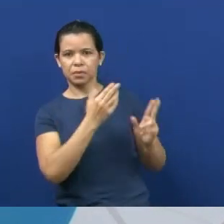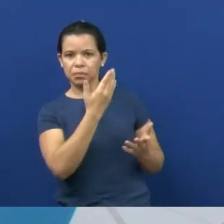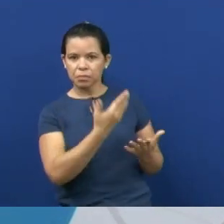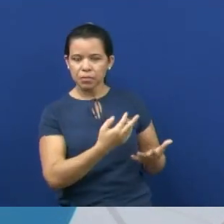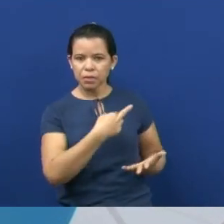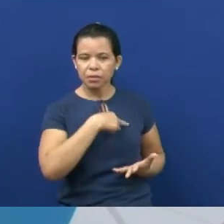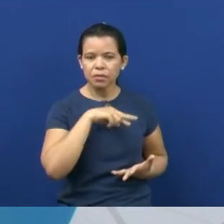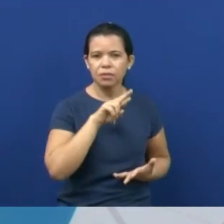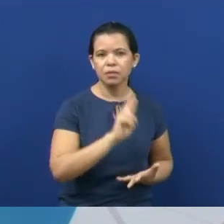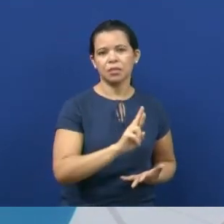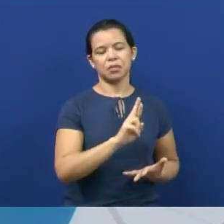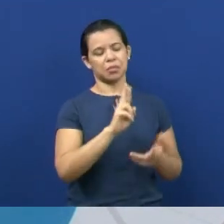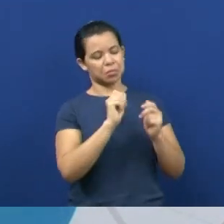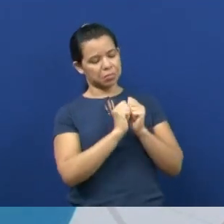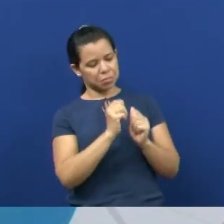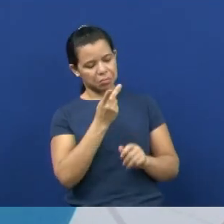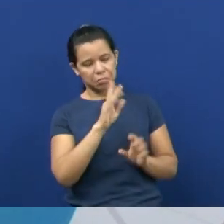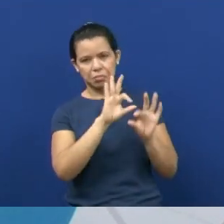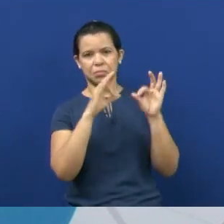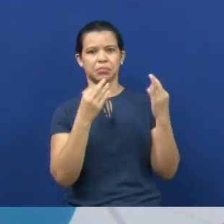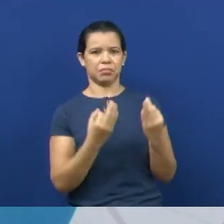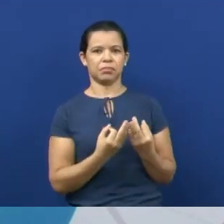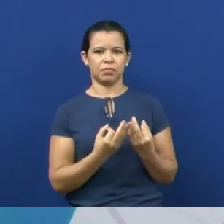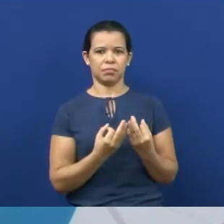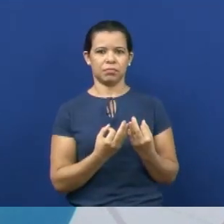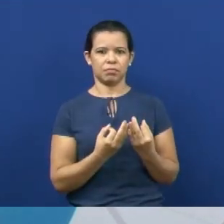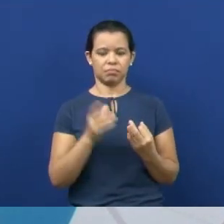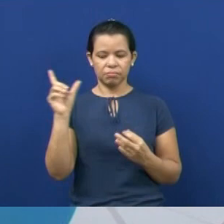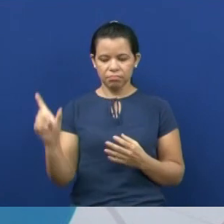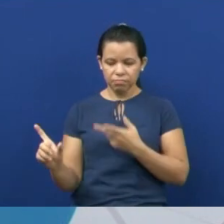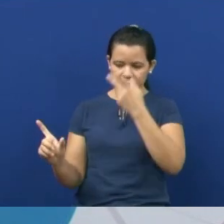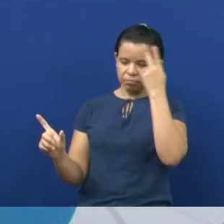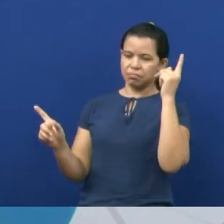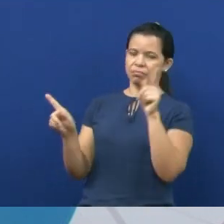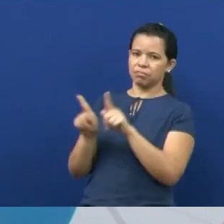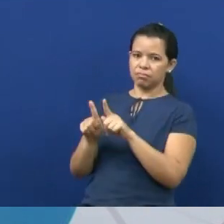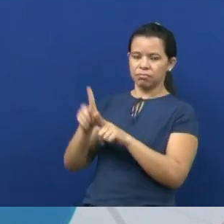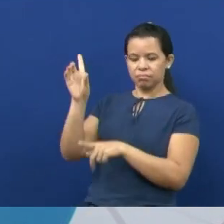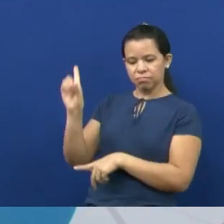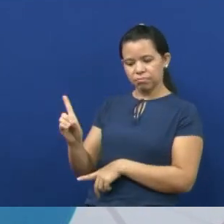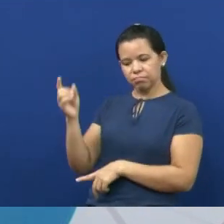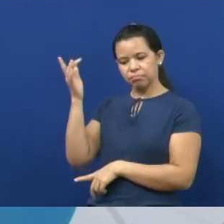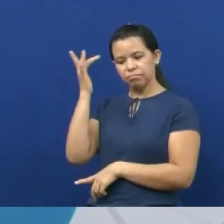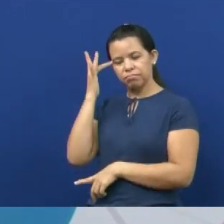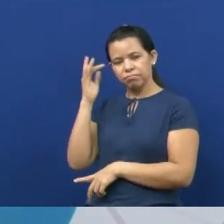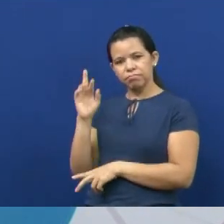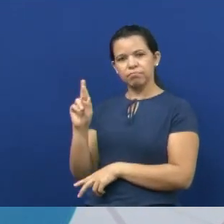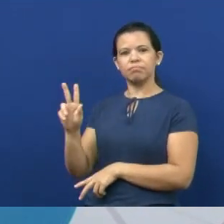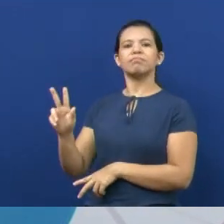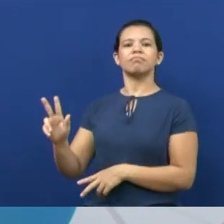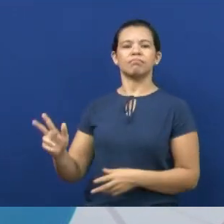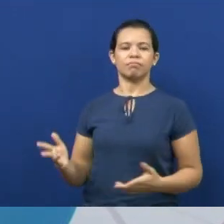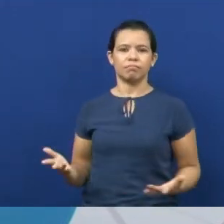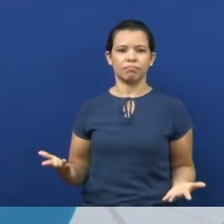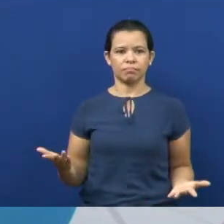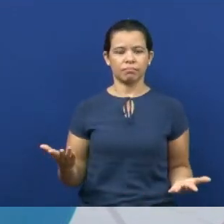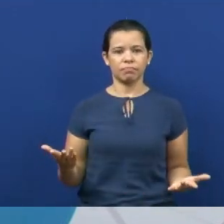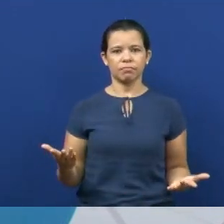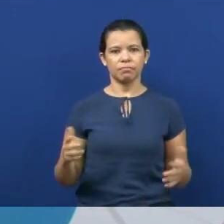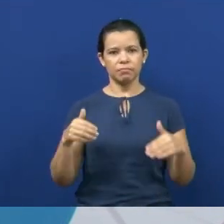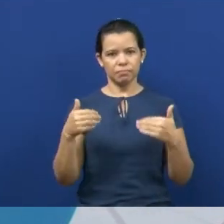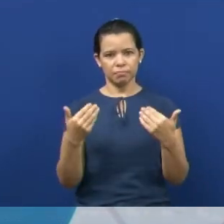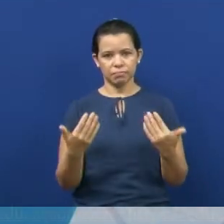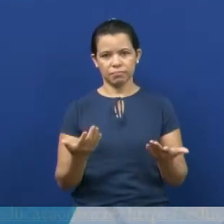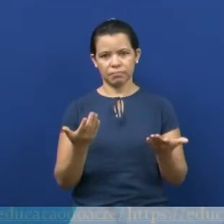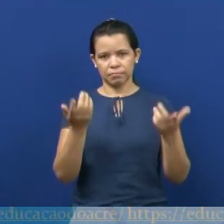você pratica juntamente com sua família, ele também tem o direito de pensar diferente. Então, tá? Então vamos prosseguir